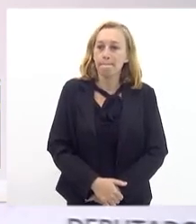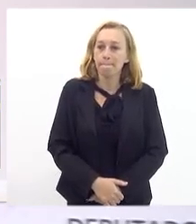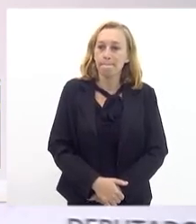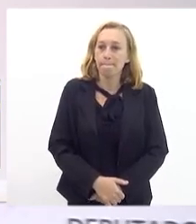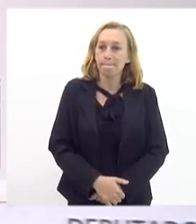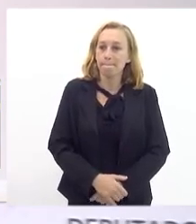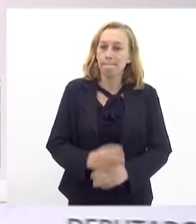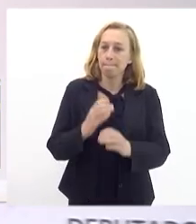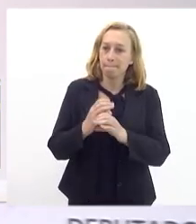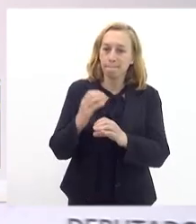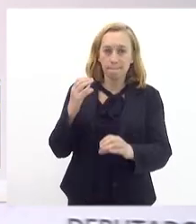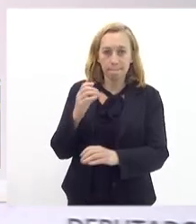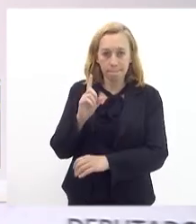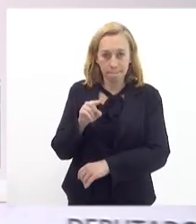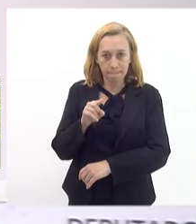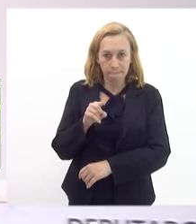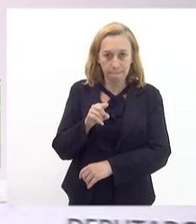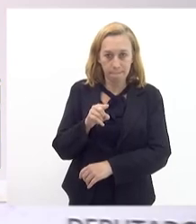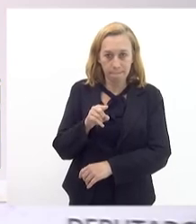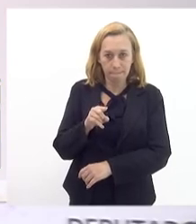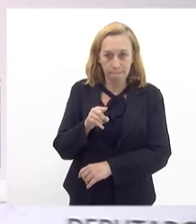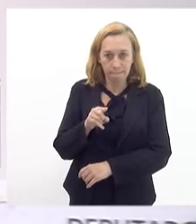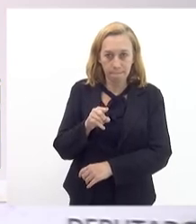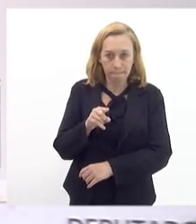Engenheiro fio né